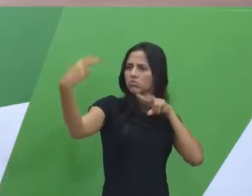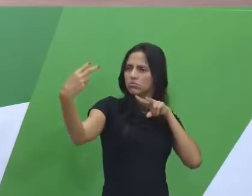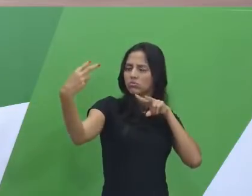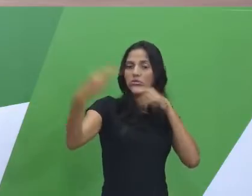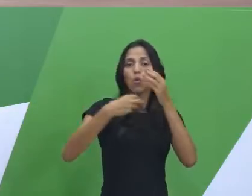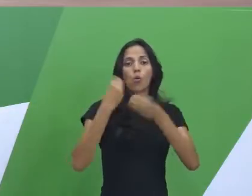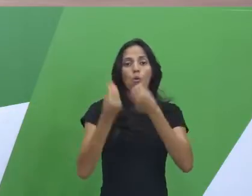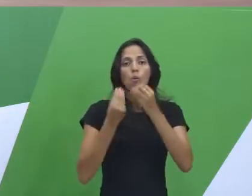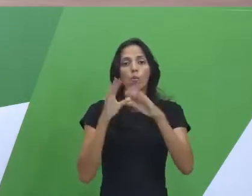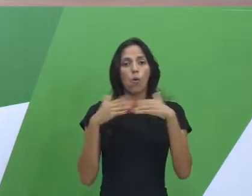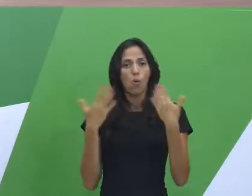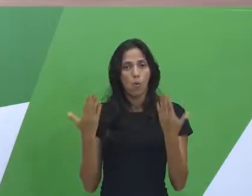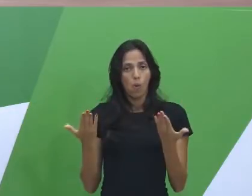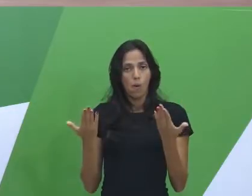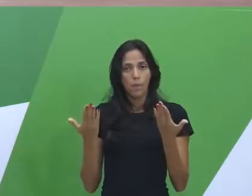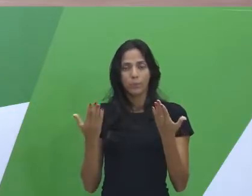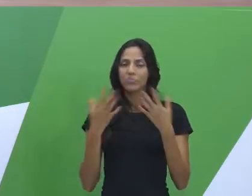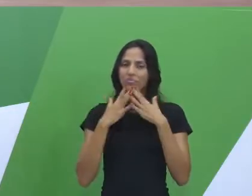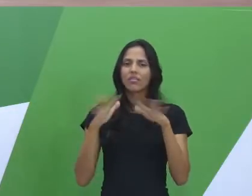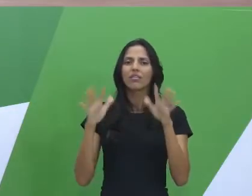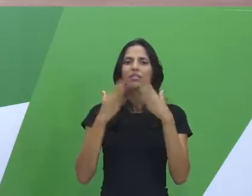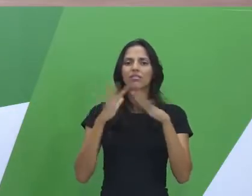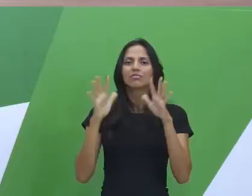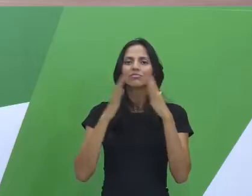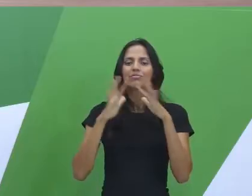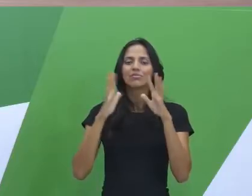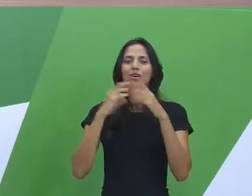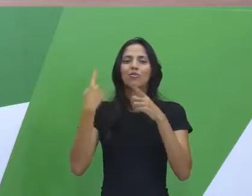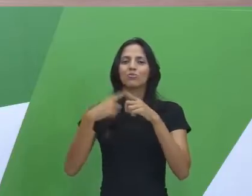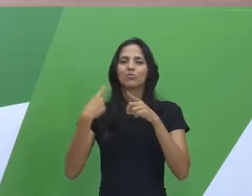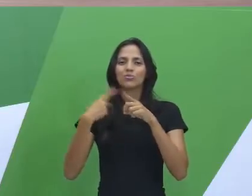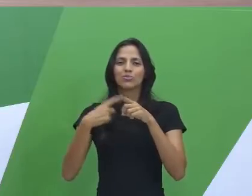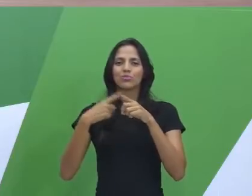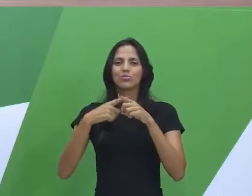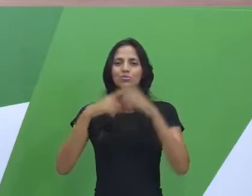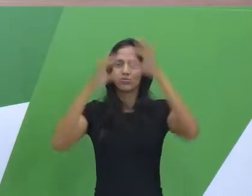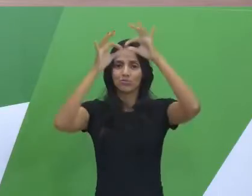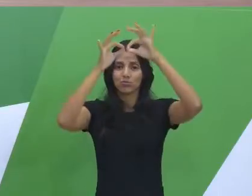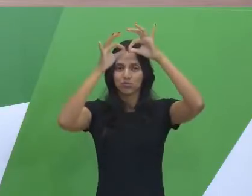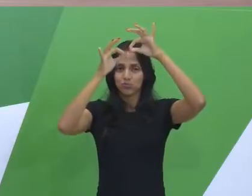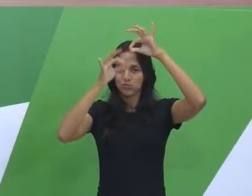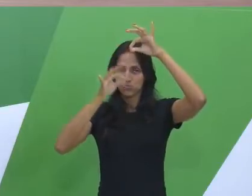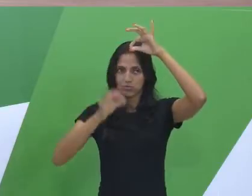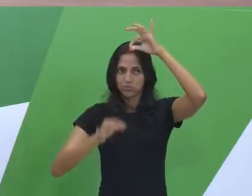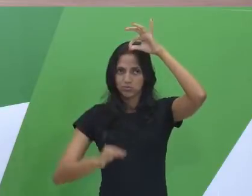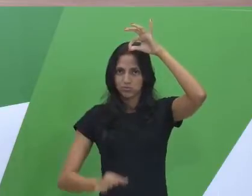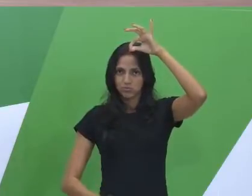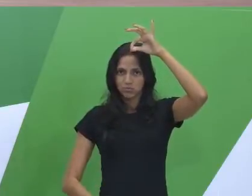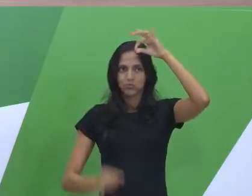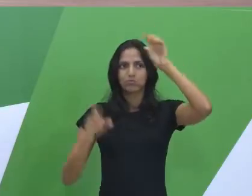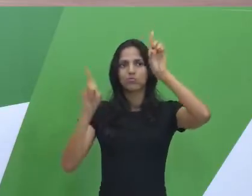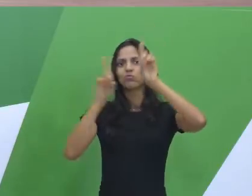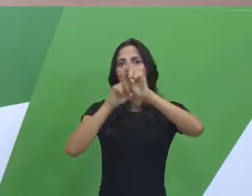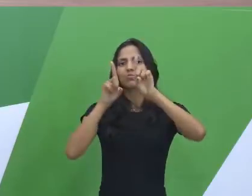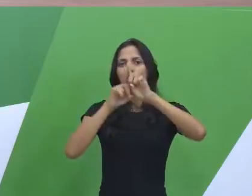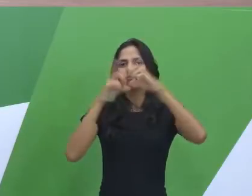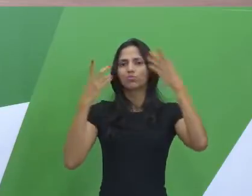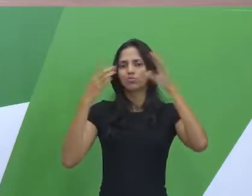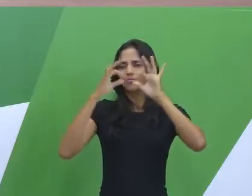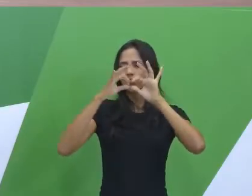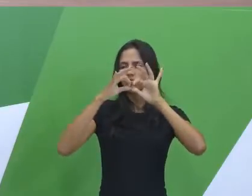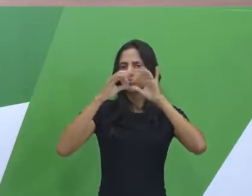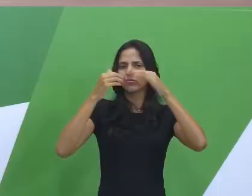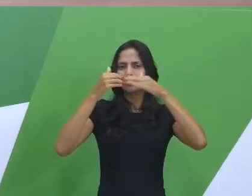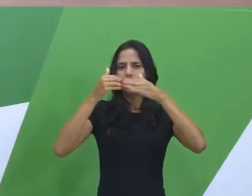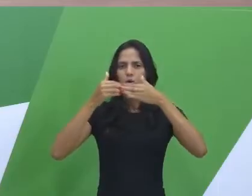vai... É natural a questão da altura, a questão do